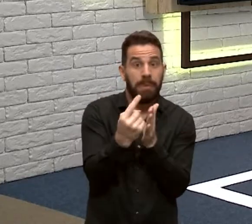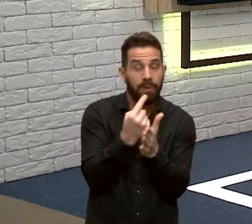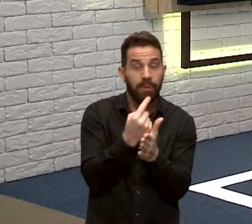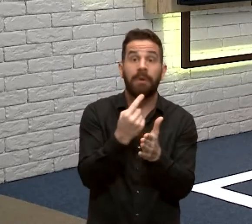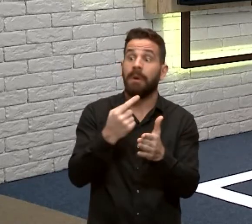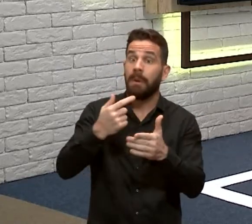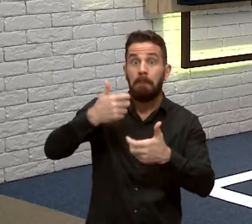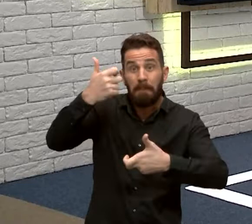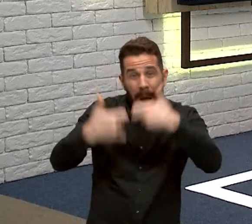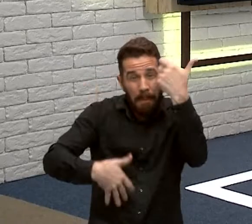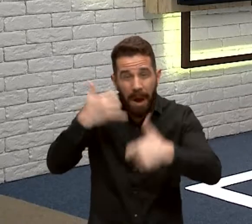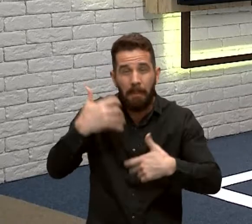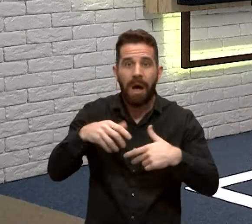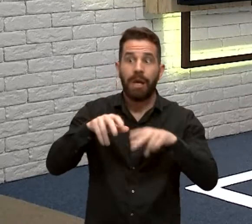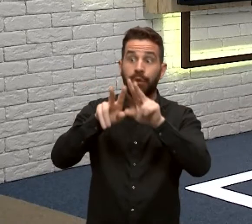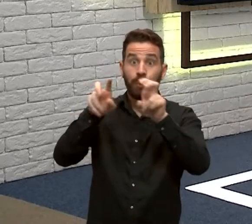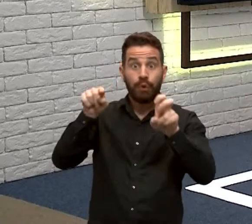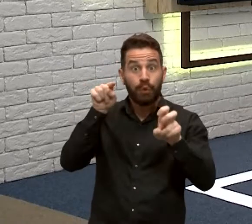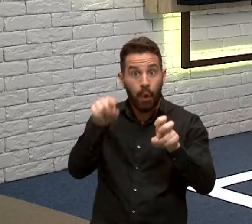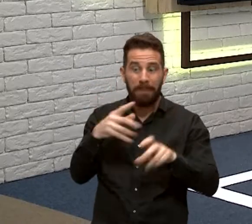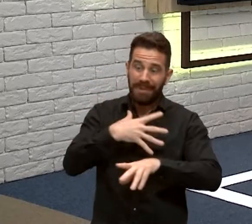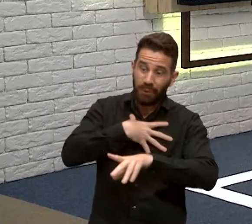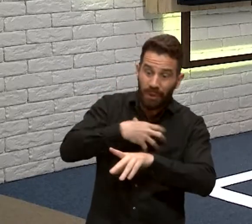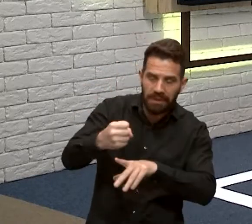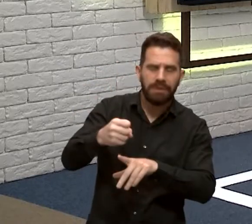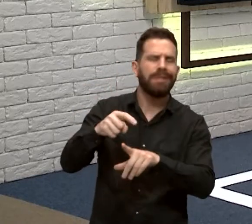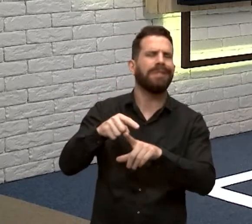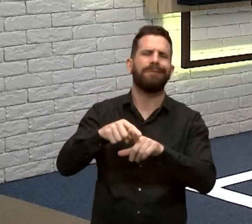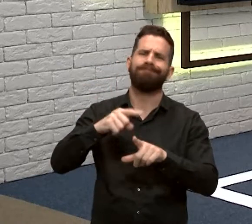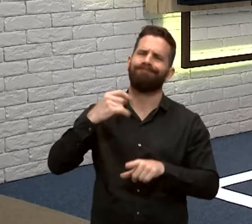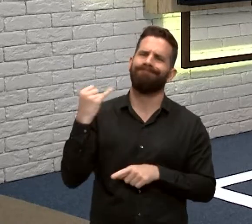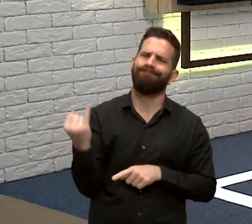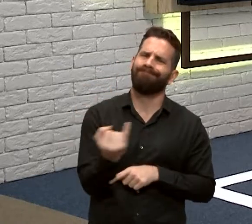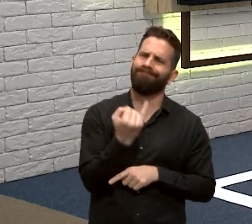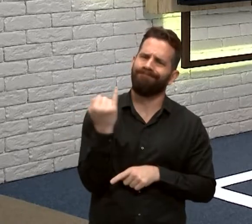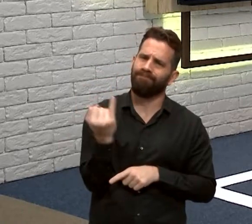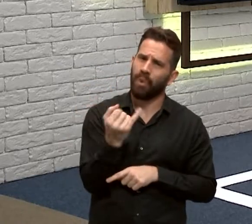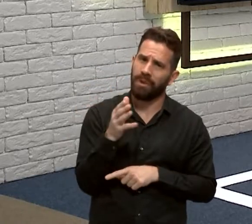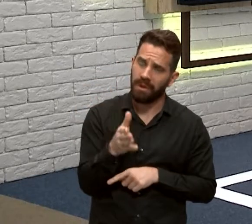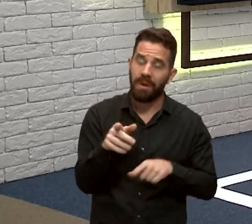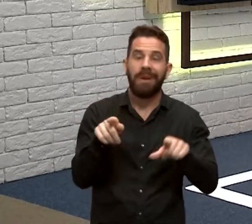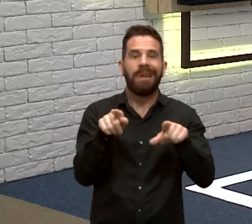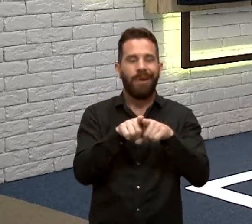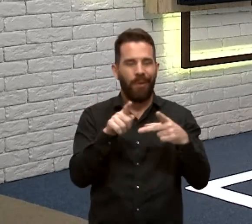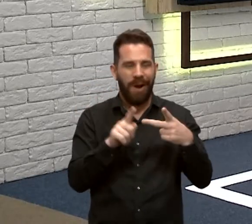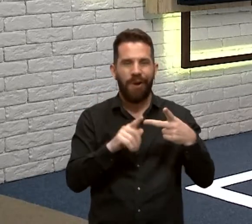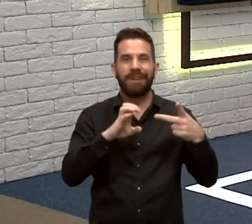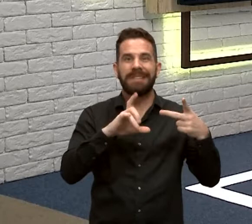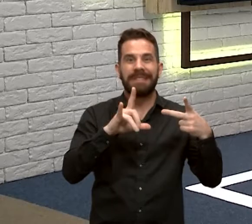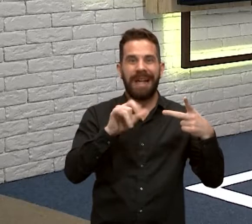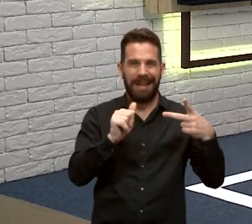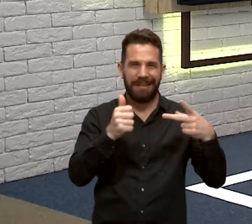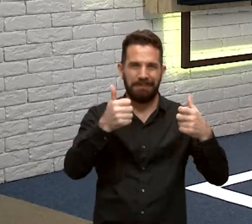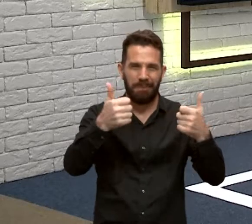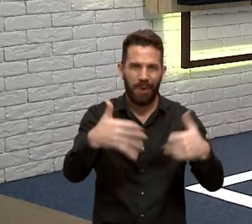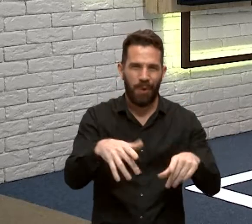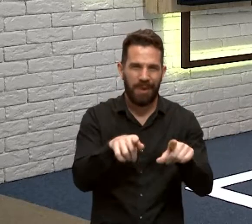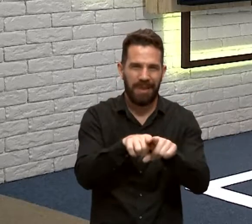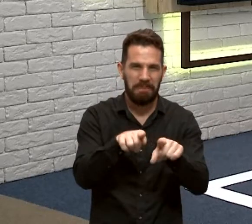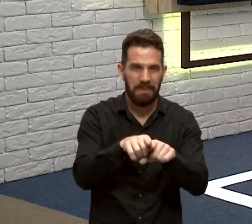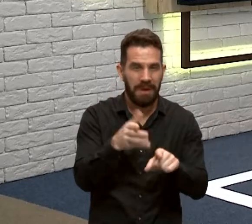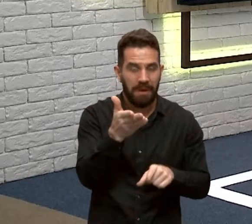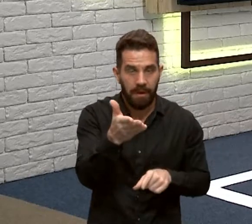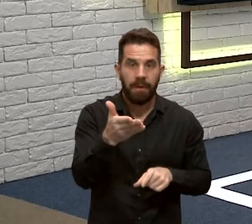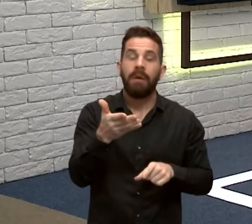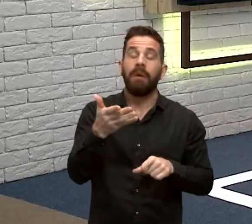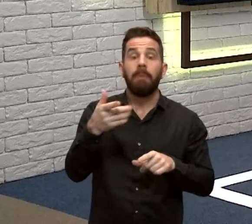sobre, né, e falar sobre tudo, como também disse agora com a professora Célia, falar